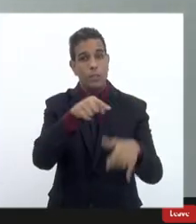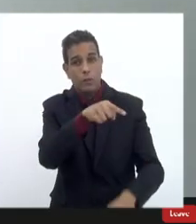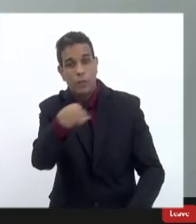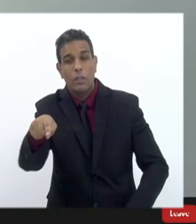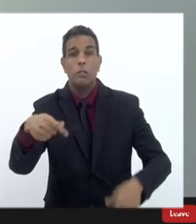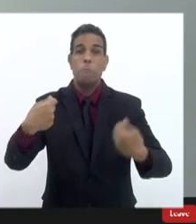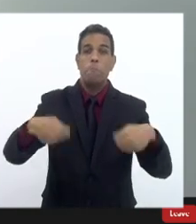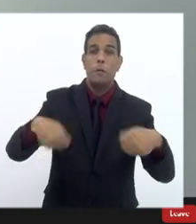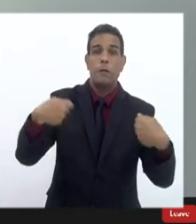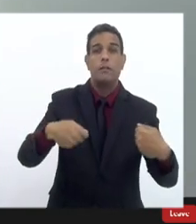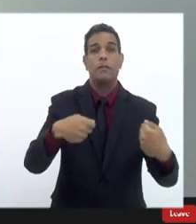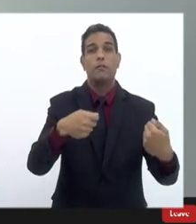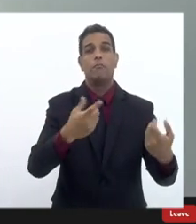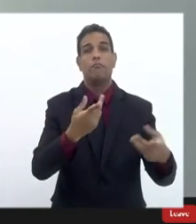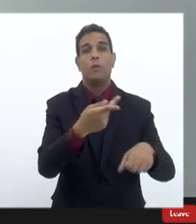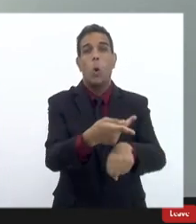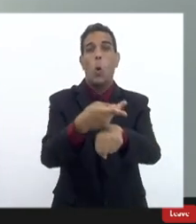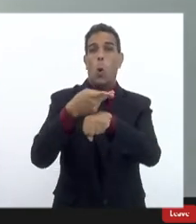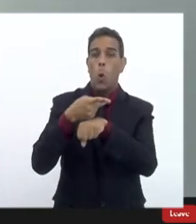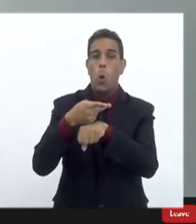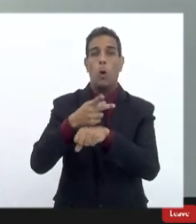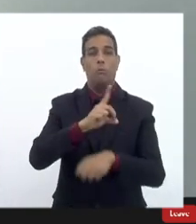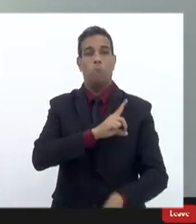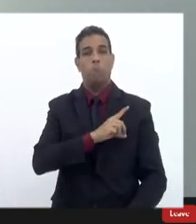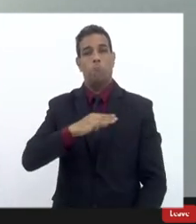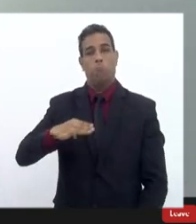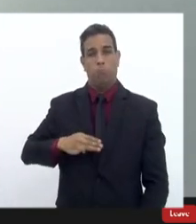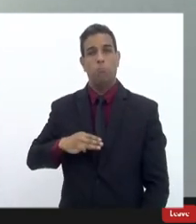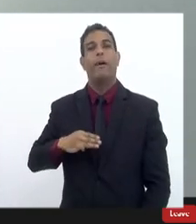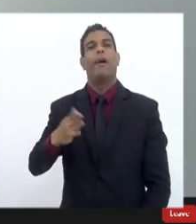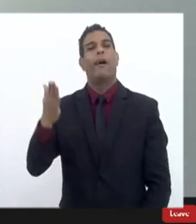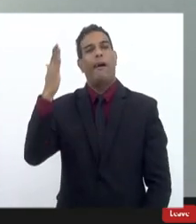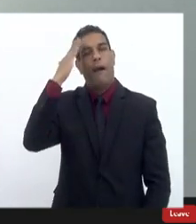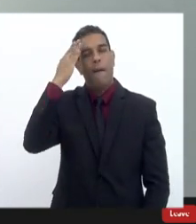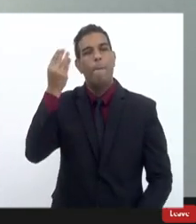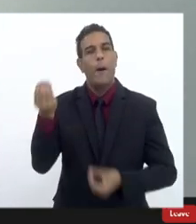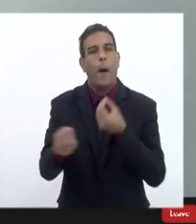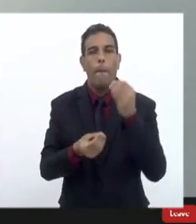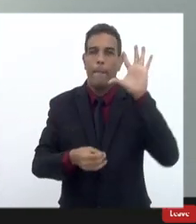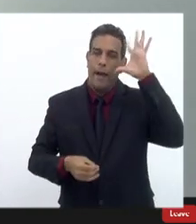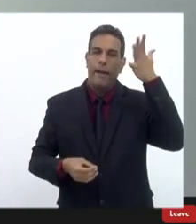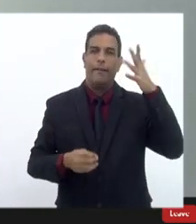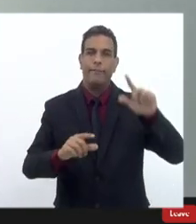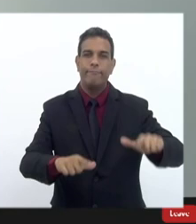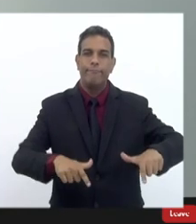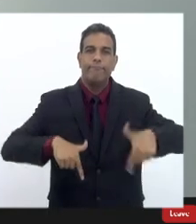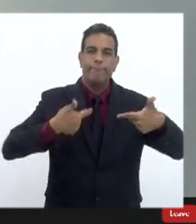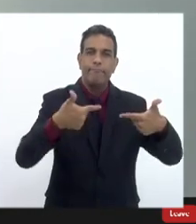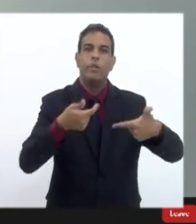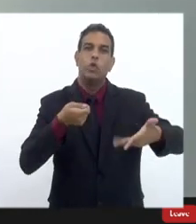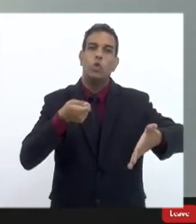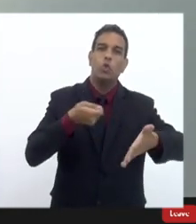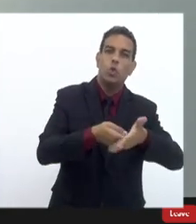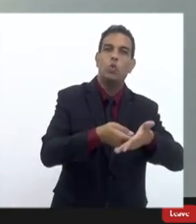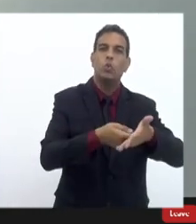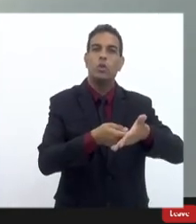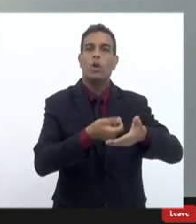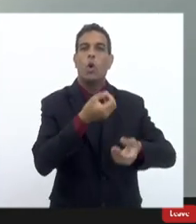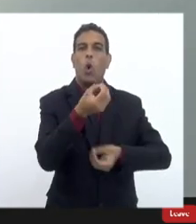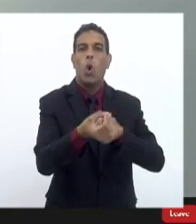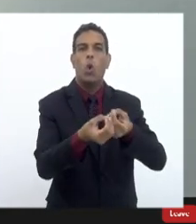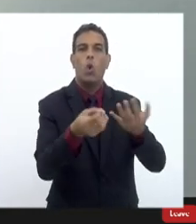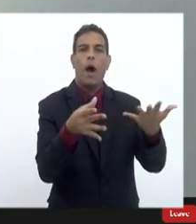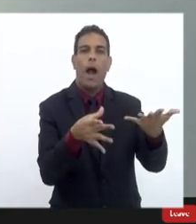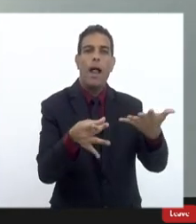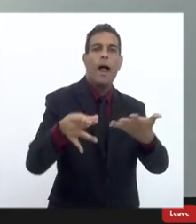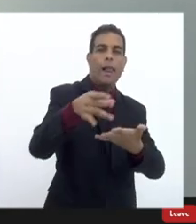precisarem, procurem a ouvidoria da Defensoria Pública, que a gente vai atuar e tentar corrigir essas falhas apontadas